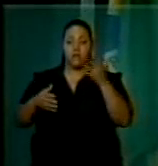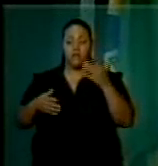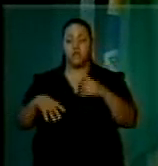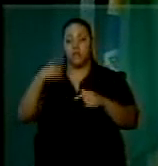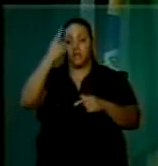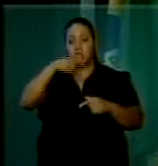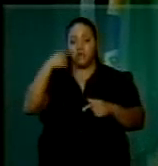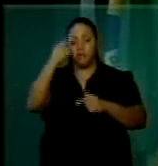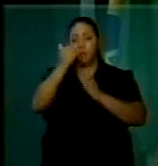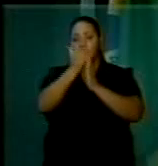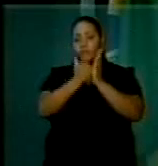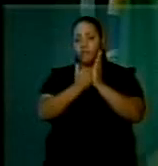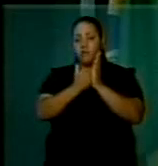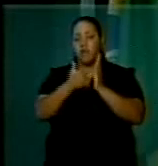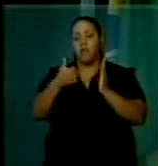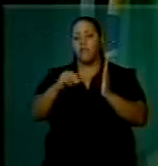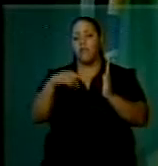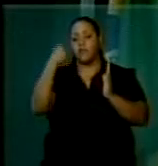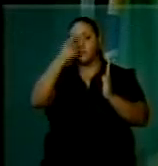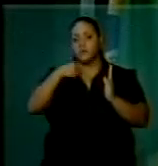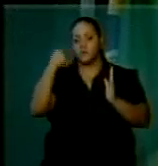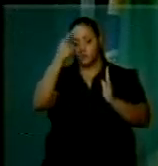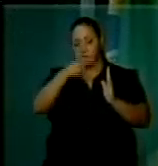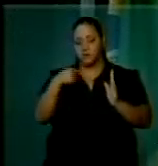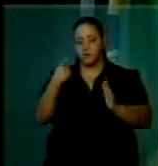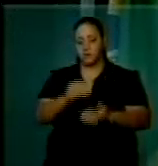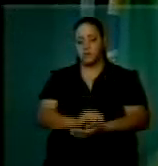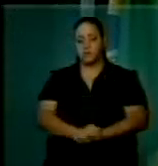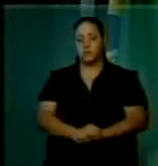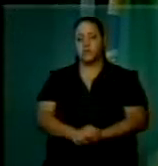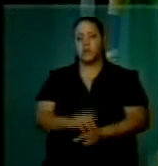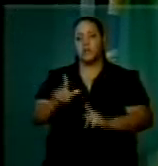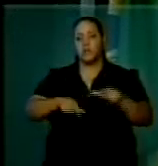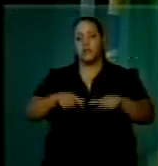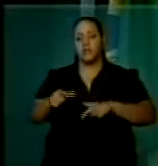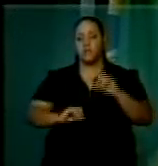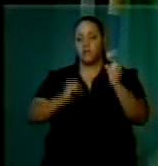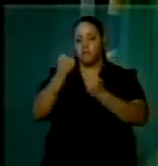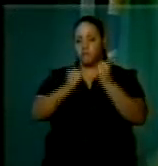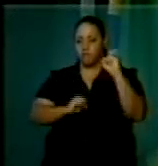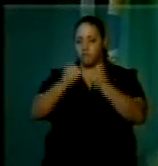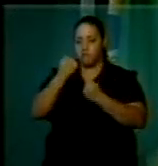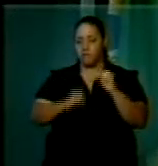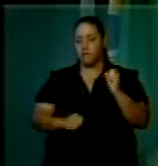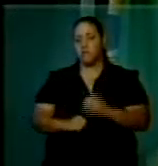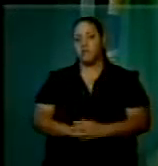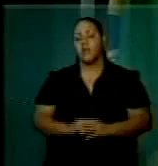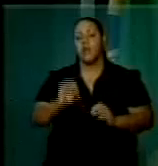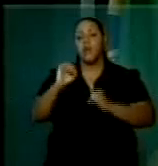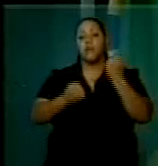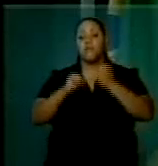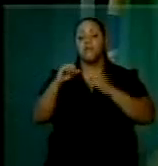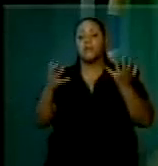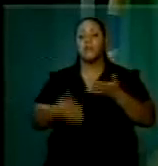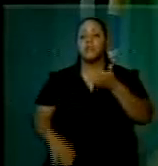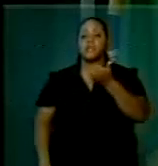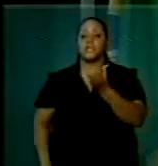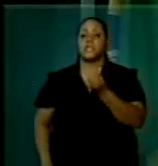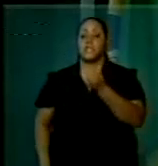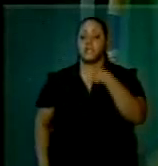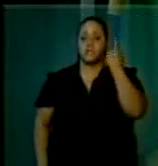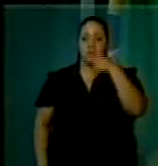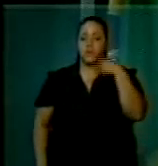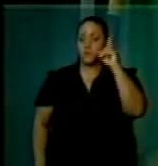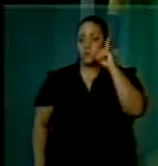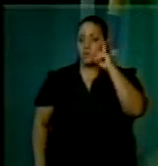carga diária de trabalho para 10 horas nas fábricas, as fábricas exigiam 16 horas